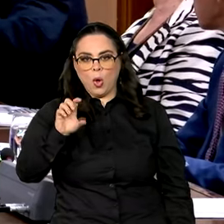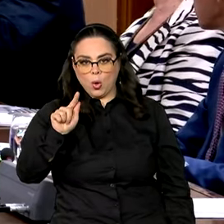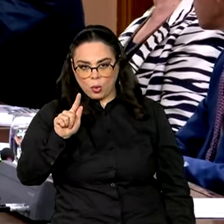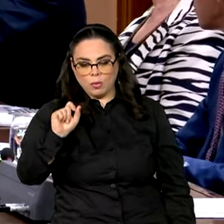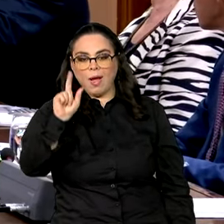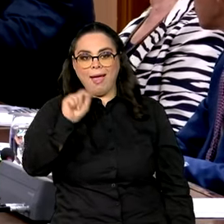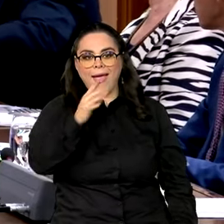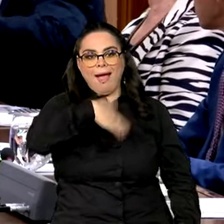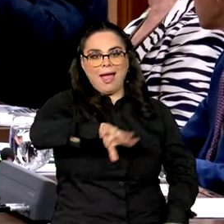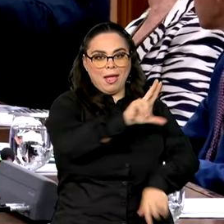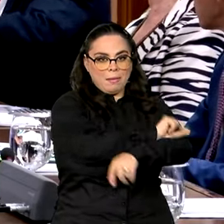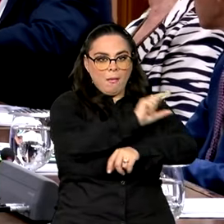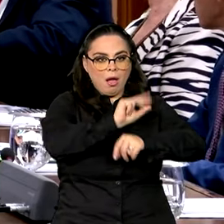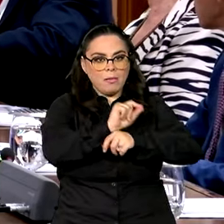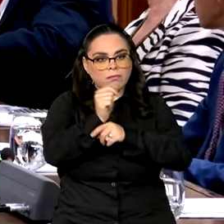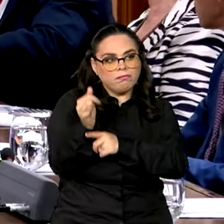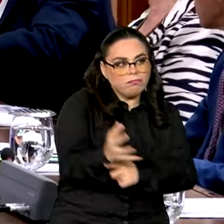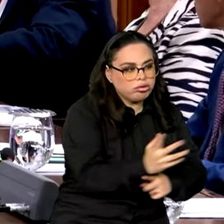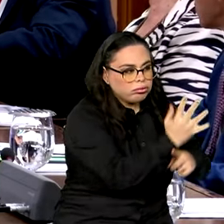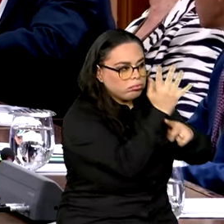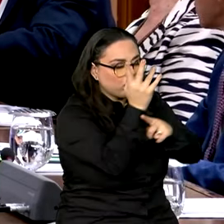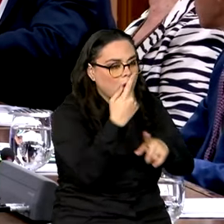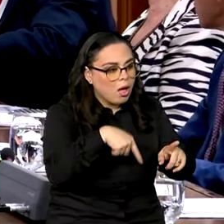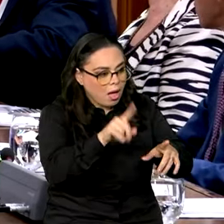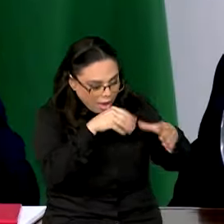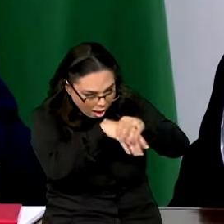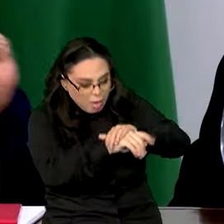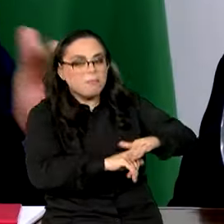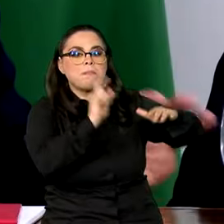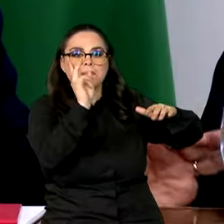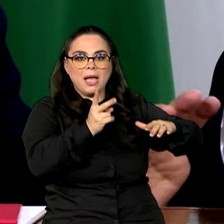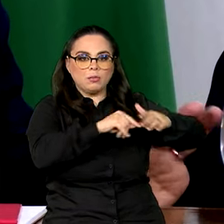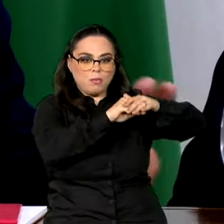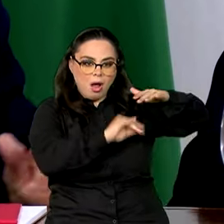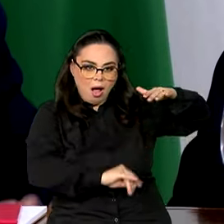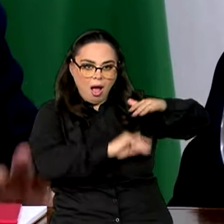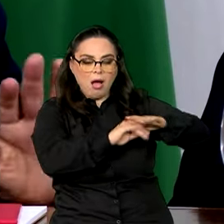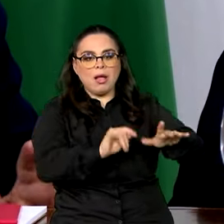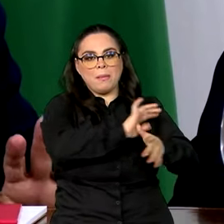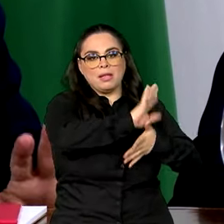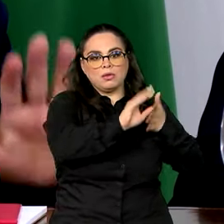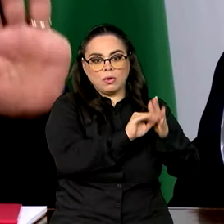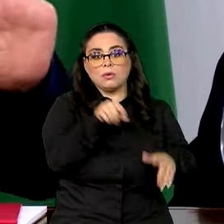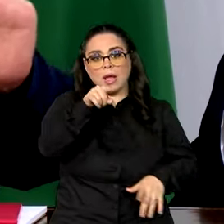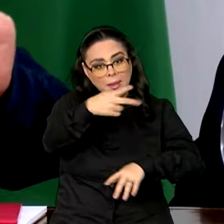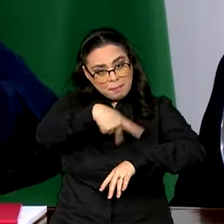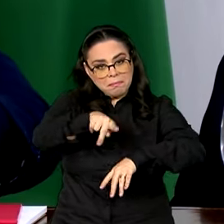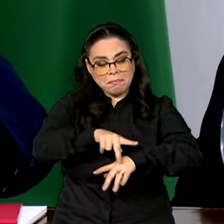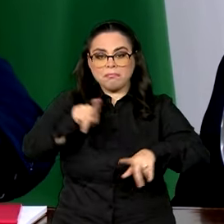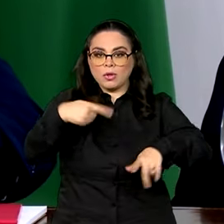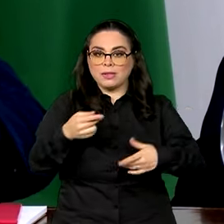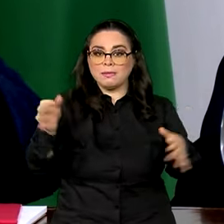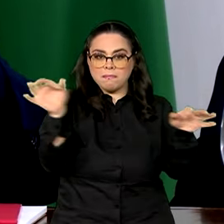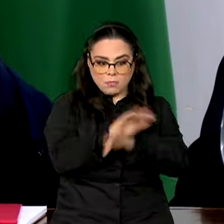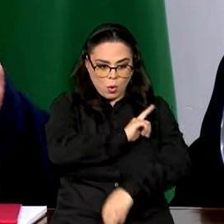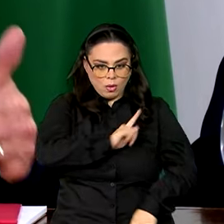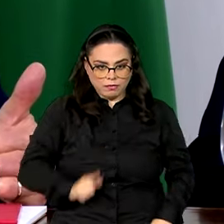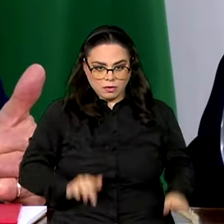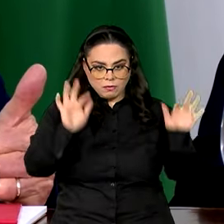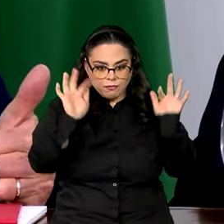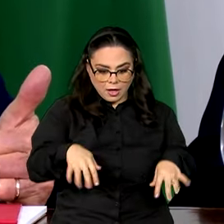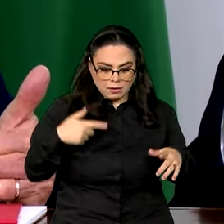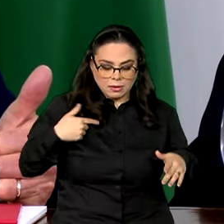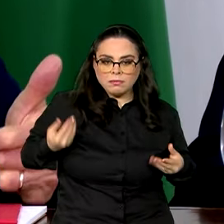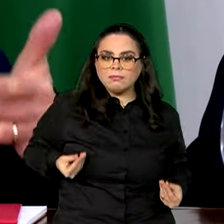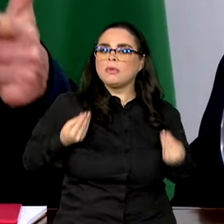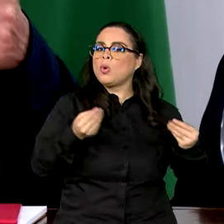todos os incêndios no Brasil, foi financiamento do Fundo Amazônia também. É o país que a gente quer entregar quando terminar o mandato. É um país